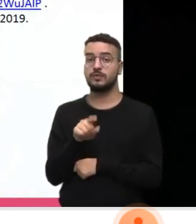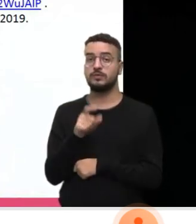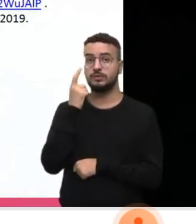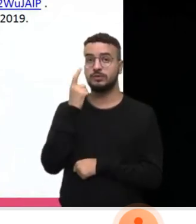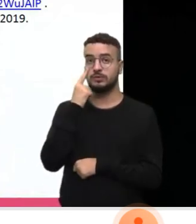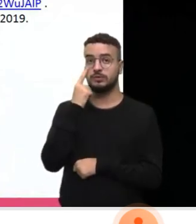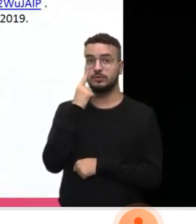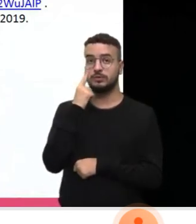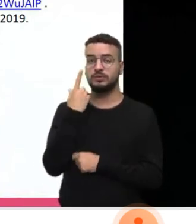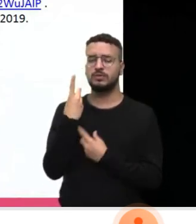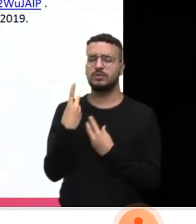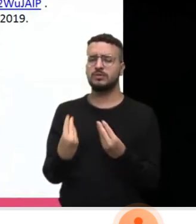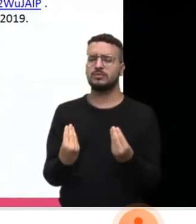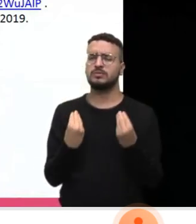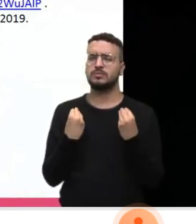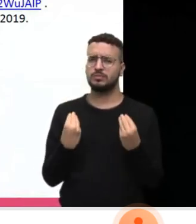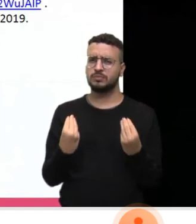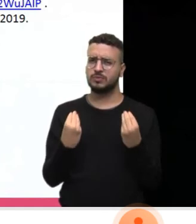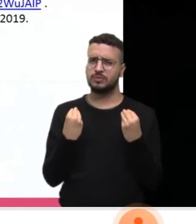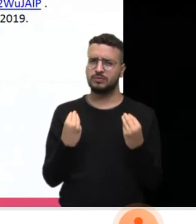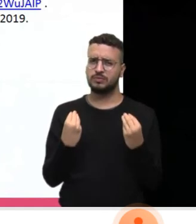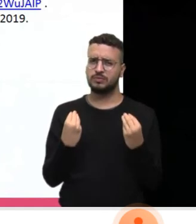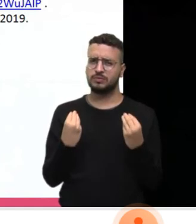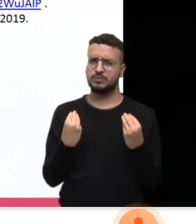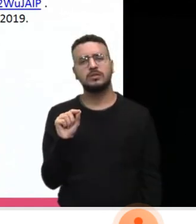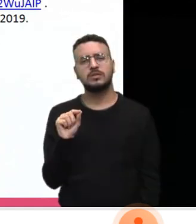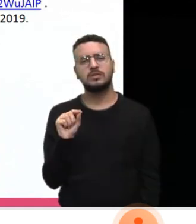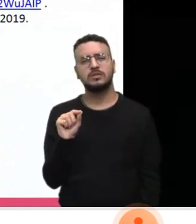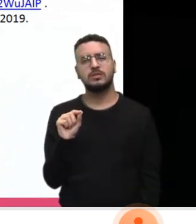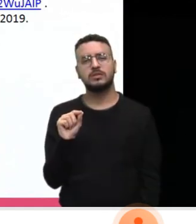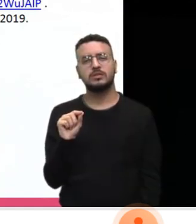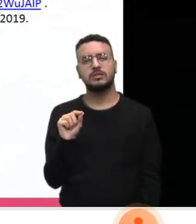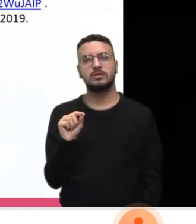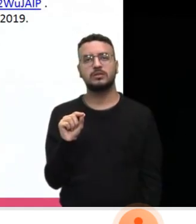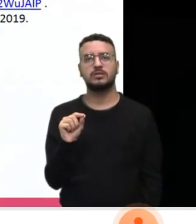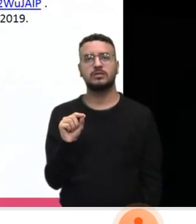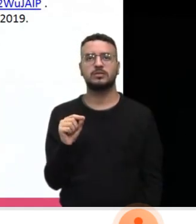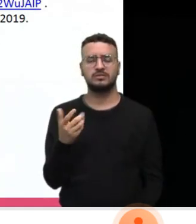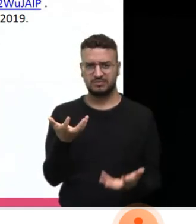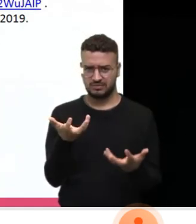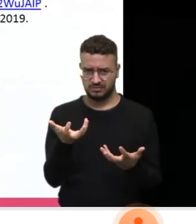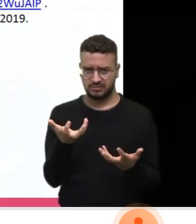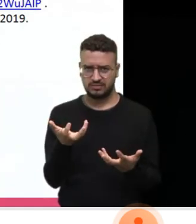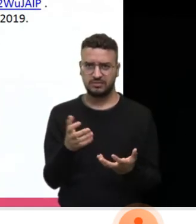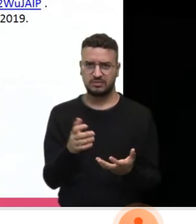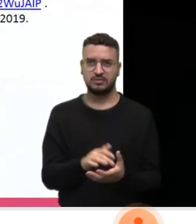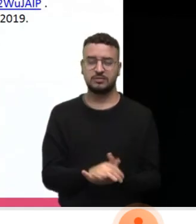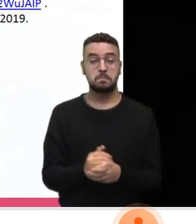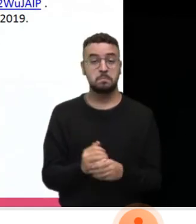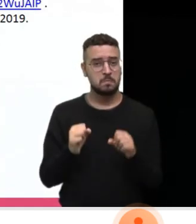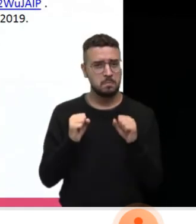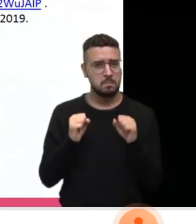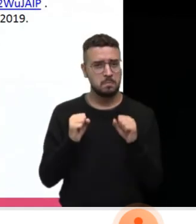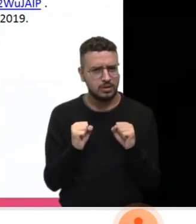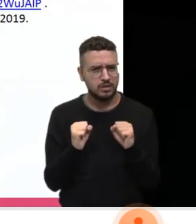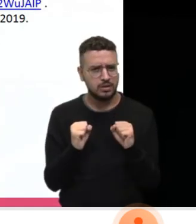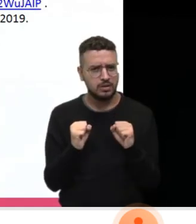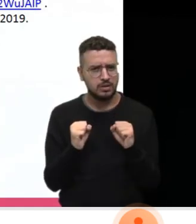como, o que, querer, você quer, pode, quando nós estamos perguntando,